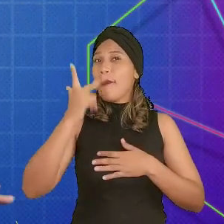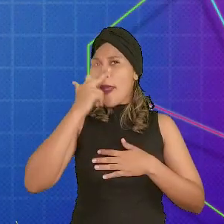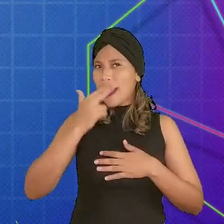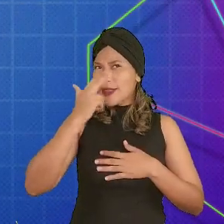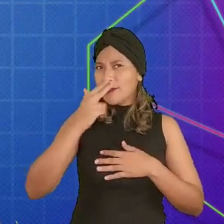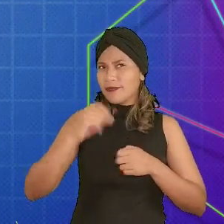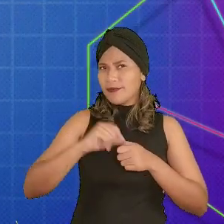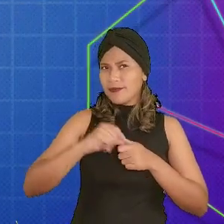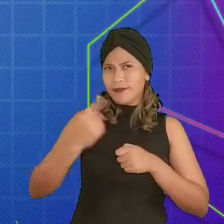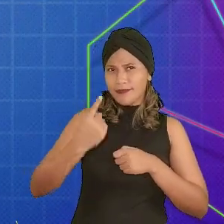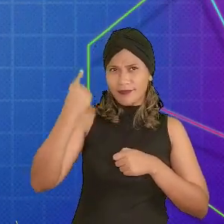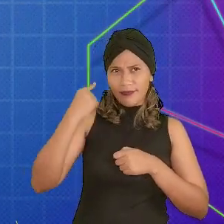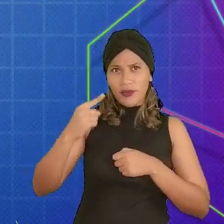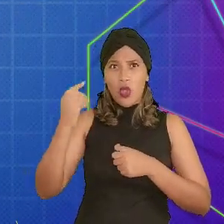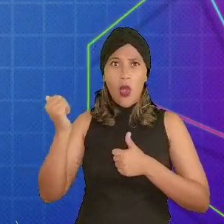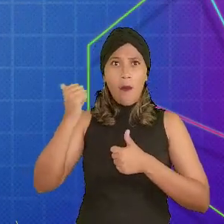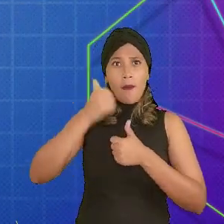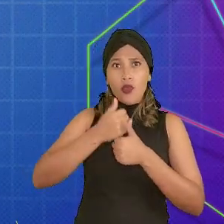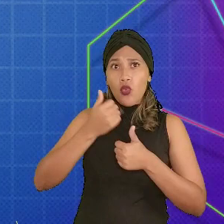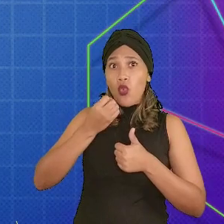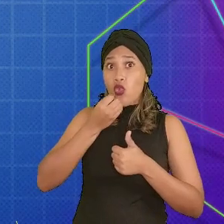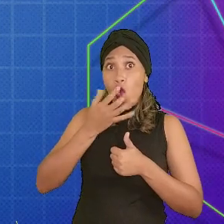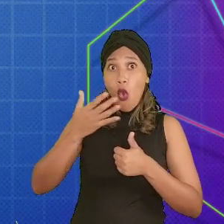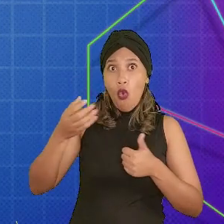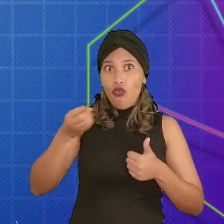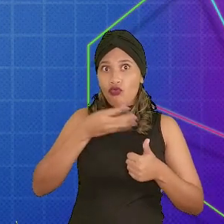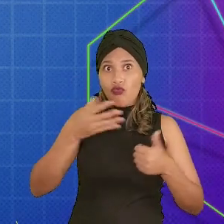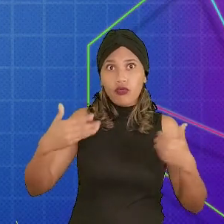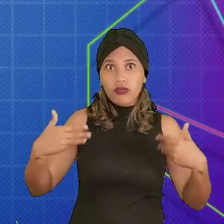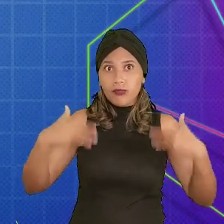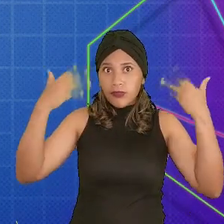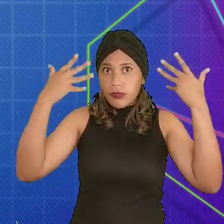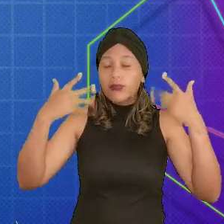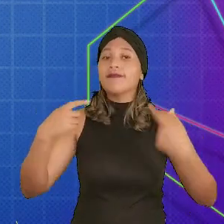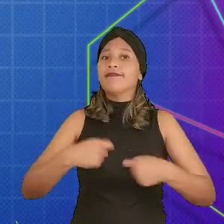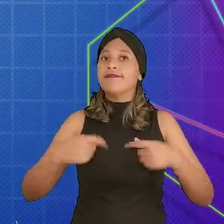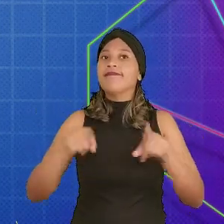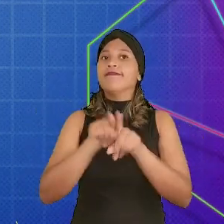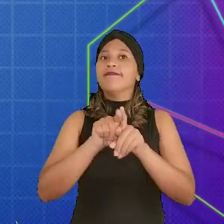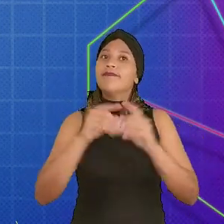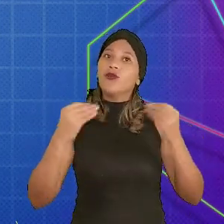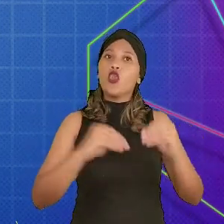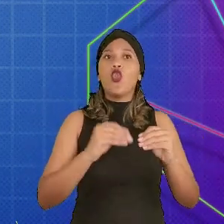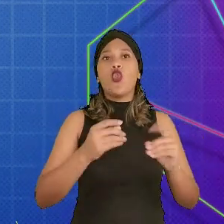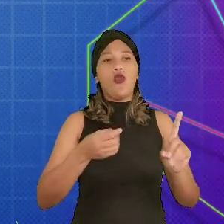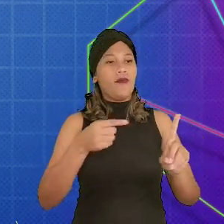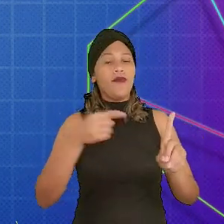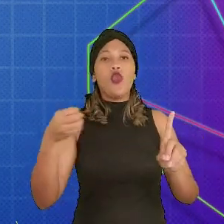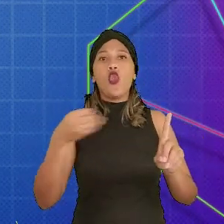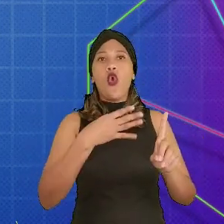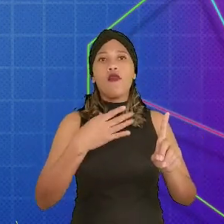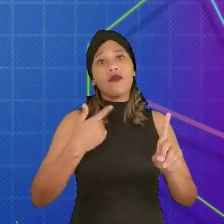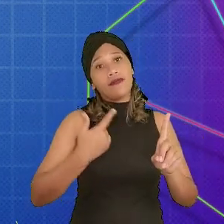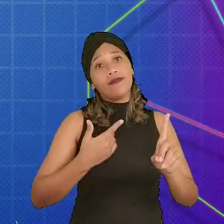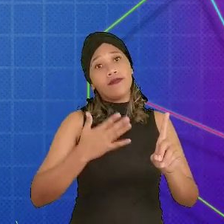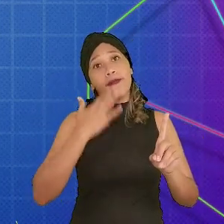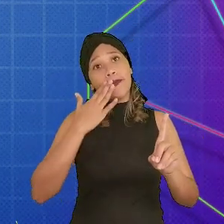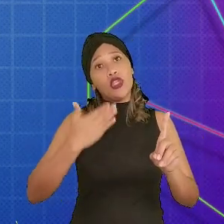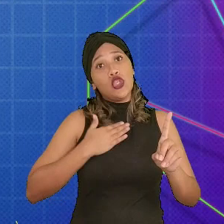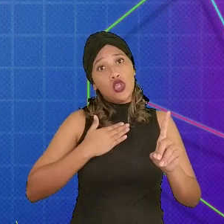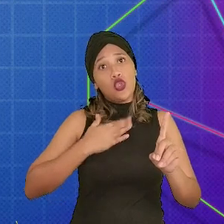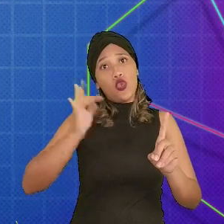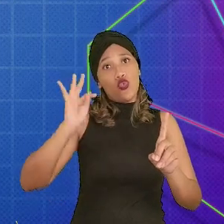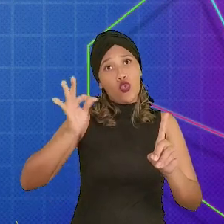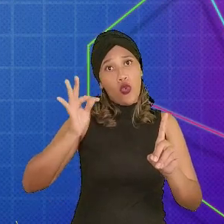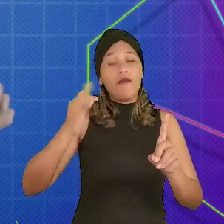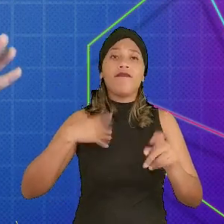muito parecido com o que a gente fez para adicionar um novo cenário ao nosso jogo, a gente precisa adicionar um novo ator, que é pedido no